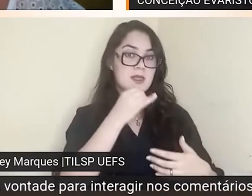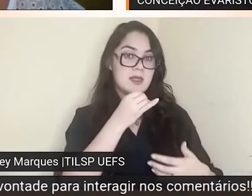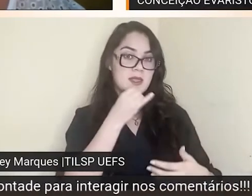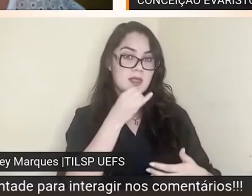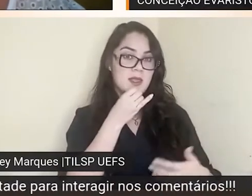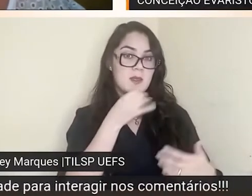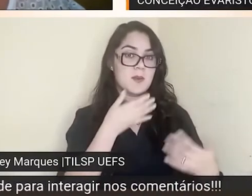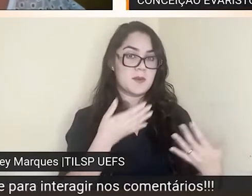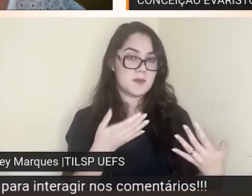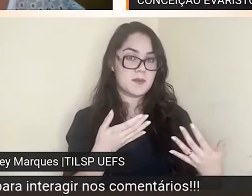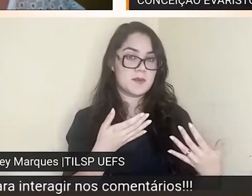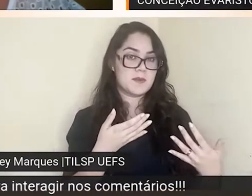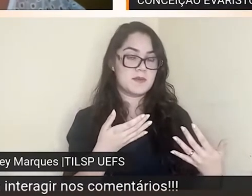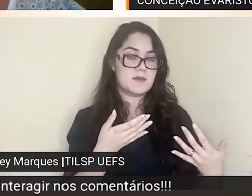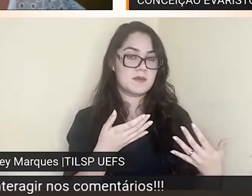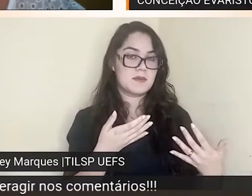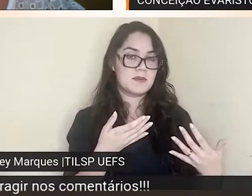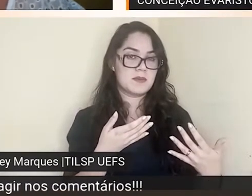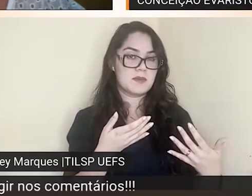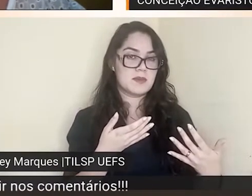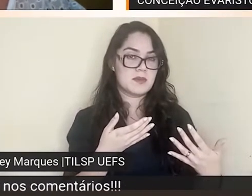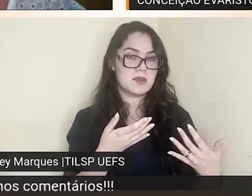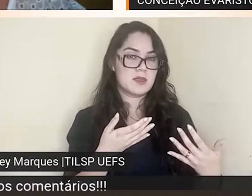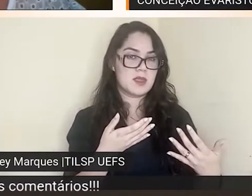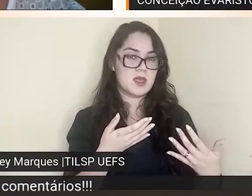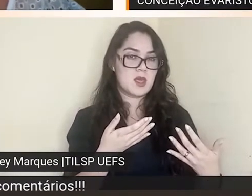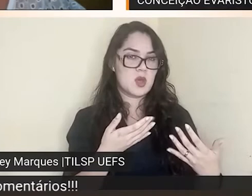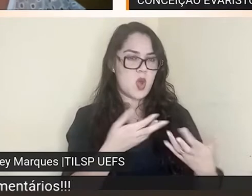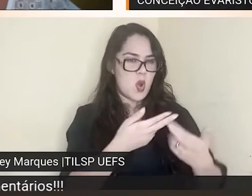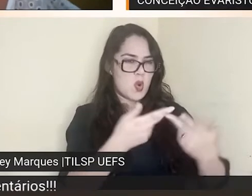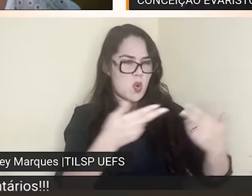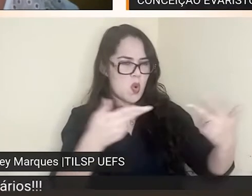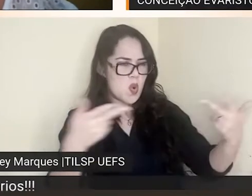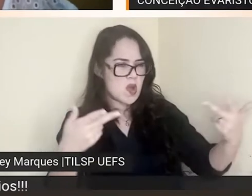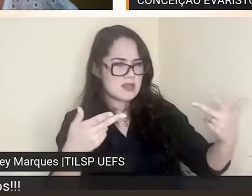nada me possibilitaria